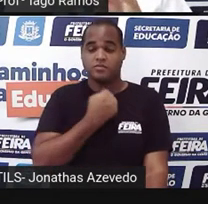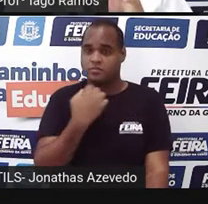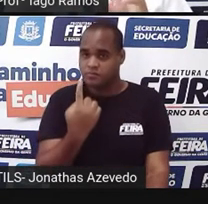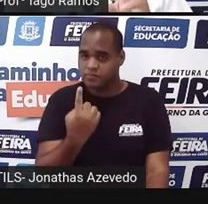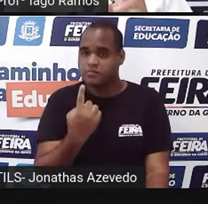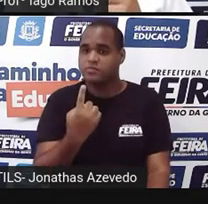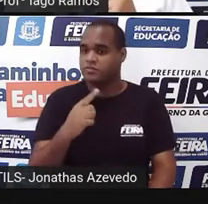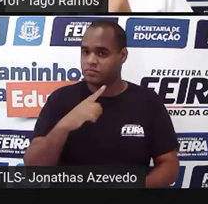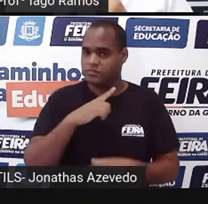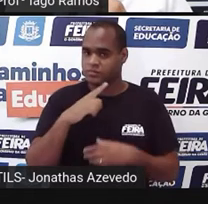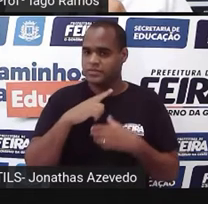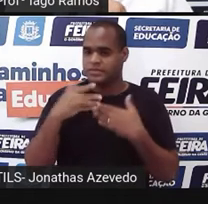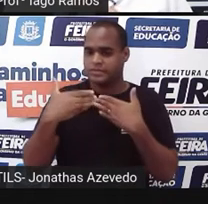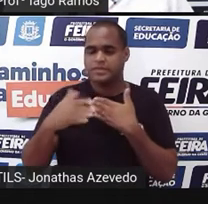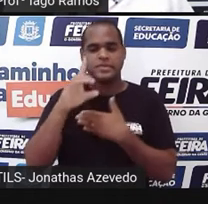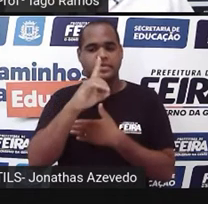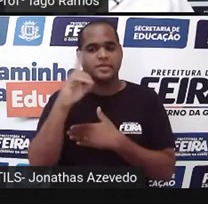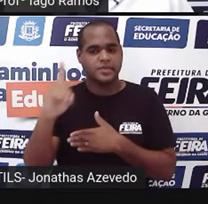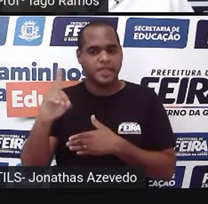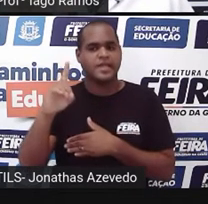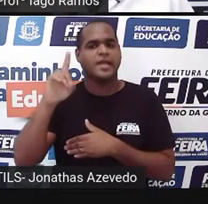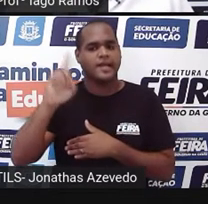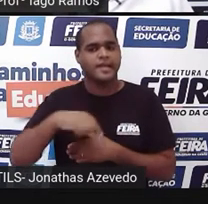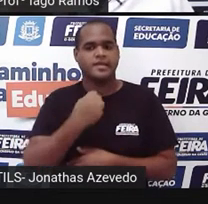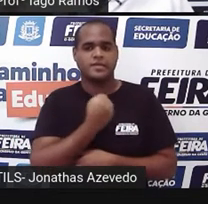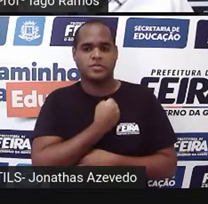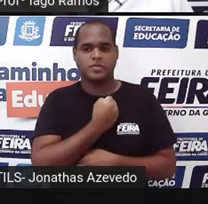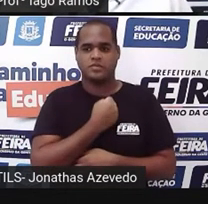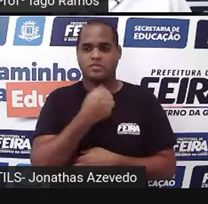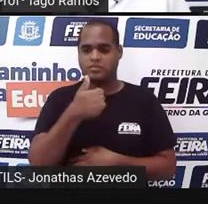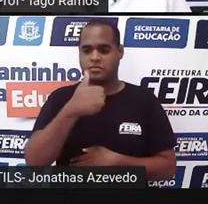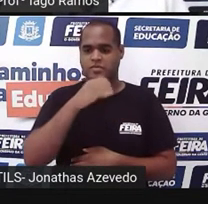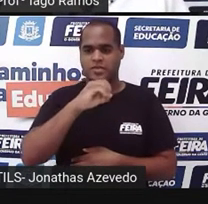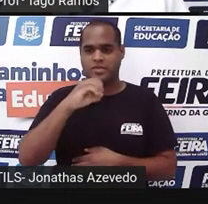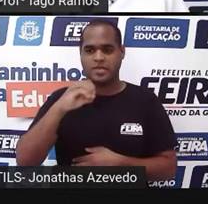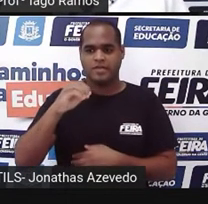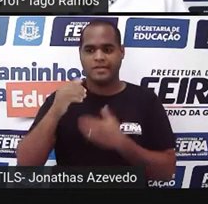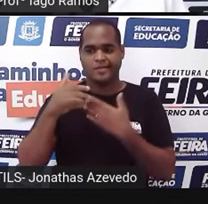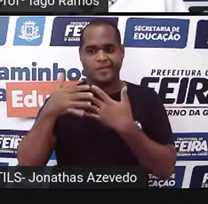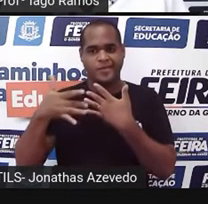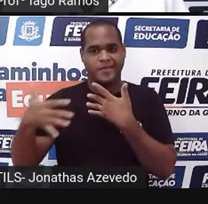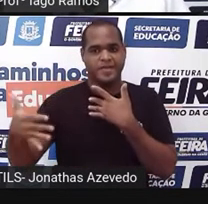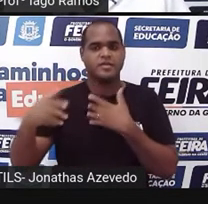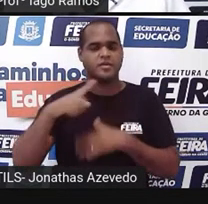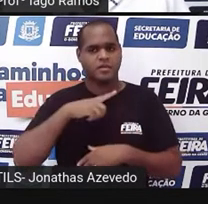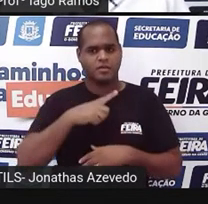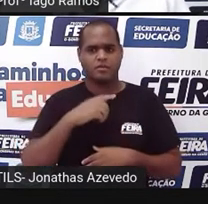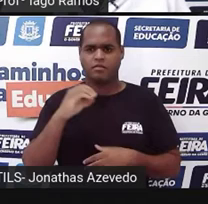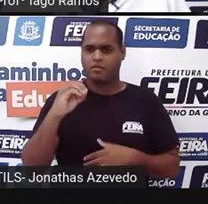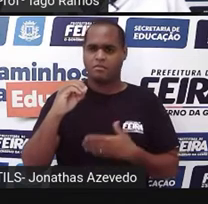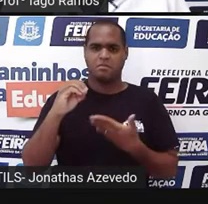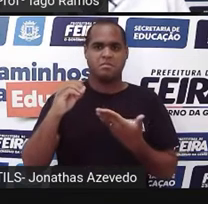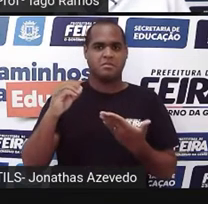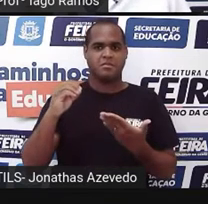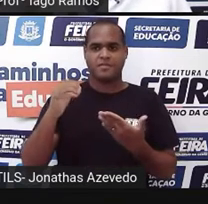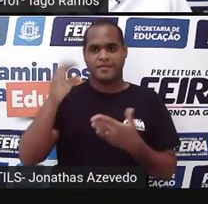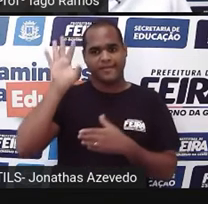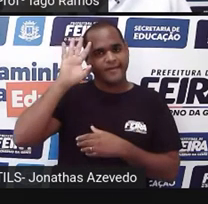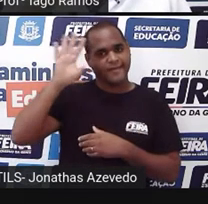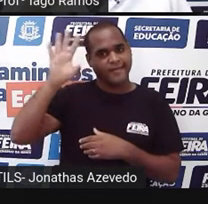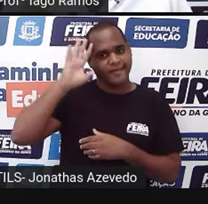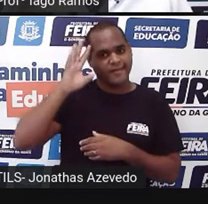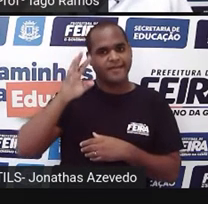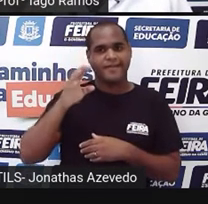EA direita nesse número um tem 6 zeros tão tenta imaginar o